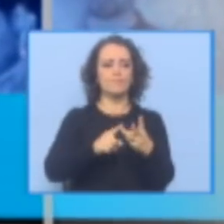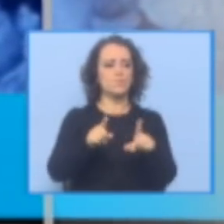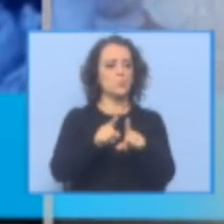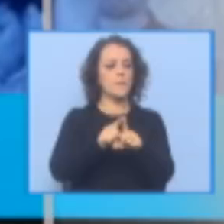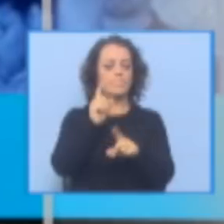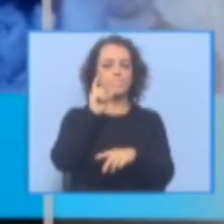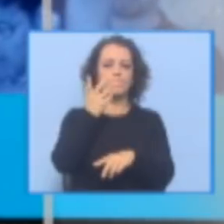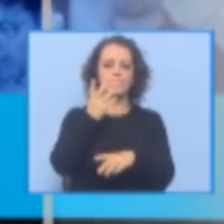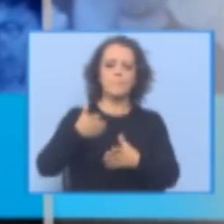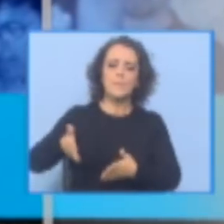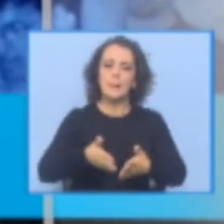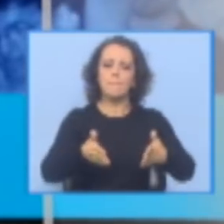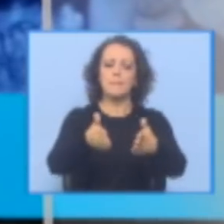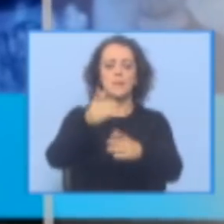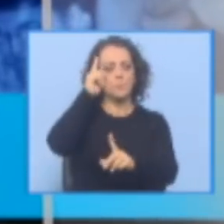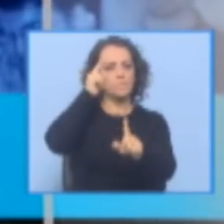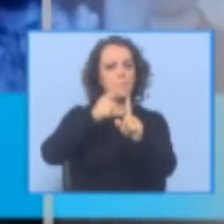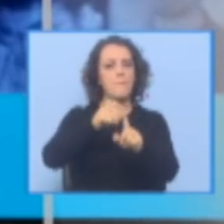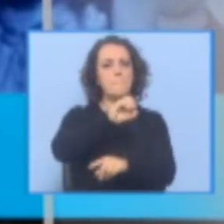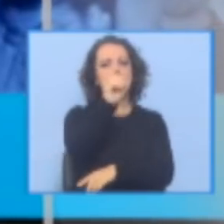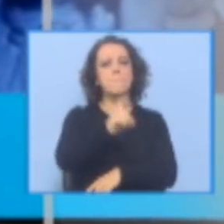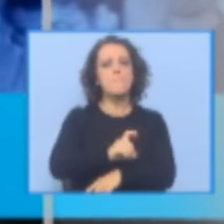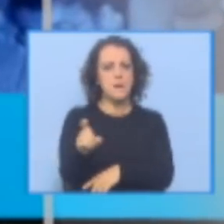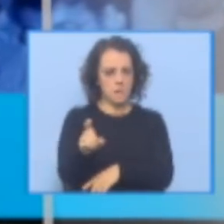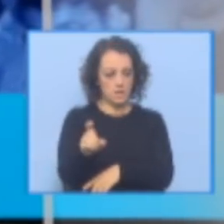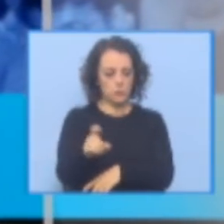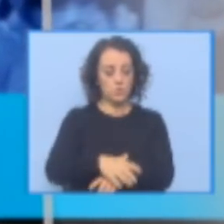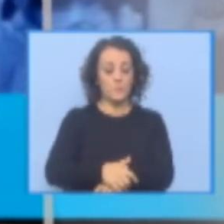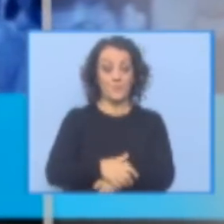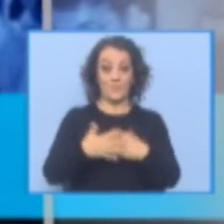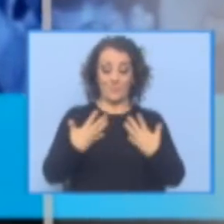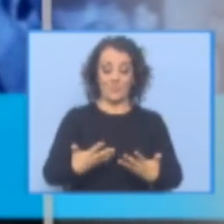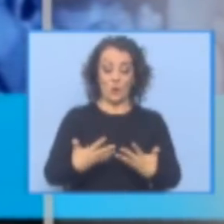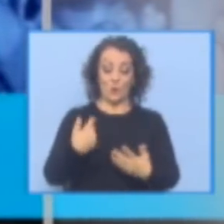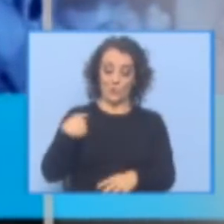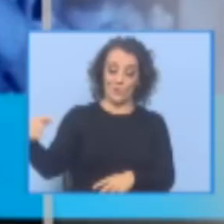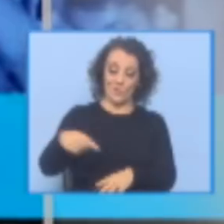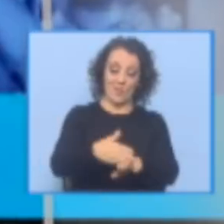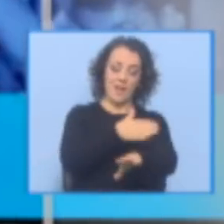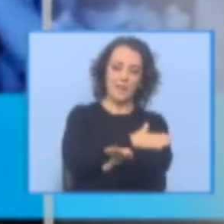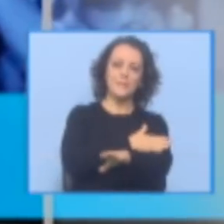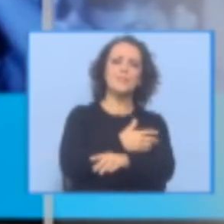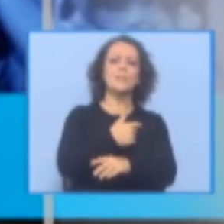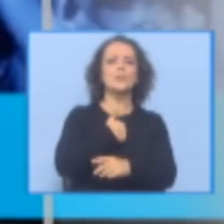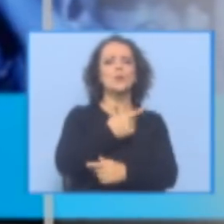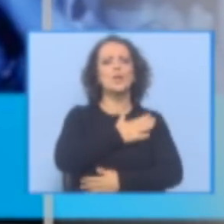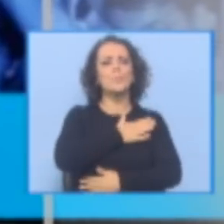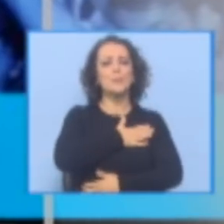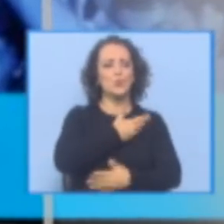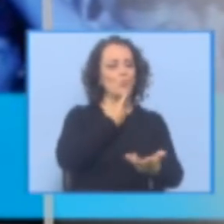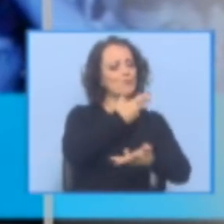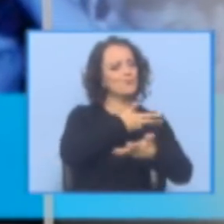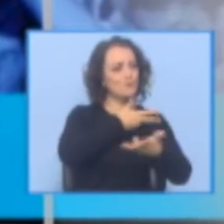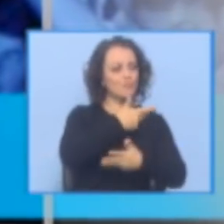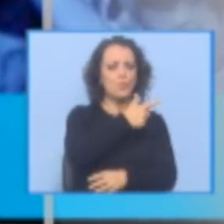caminhos de paz. E ainda hoje, ao vir para aqui, falava com um amigo que veio